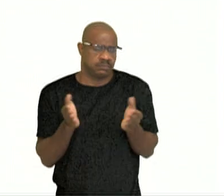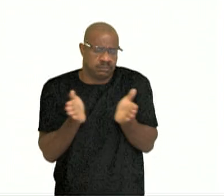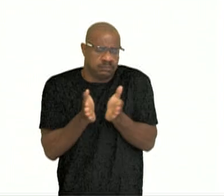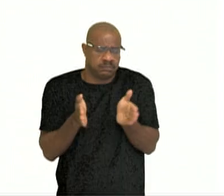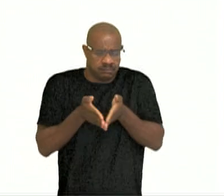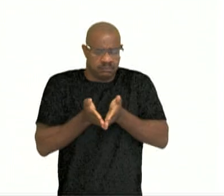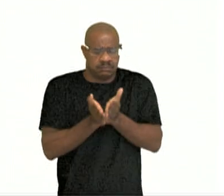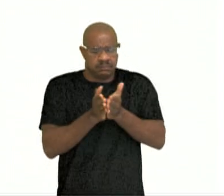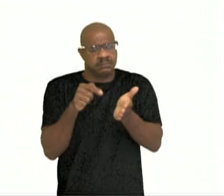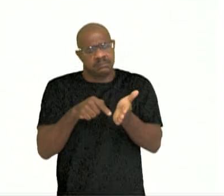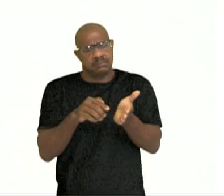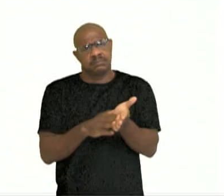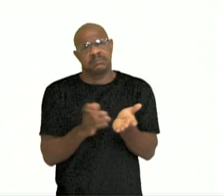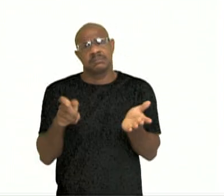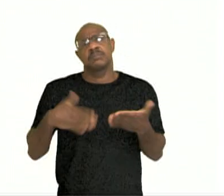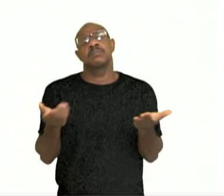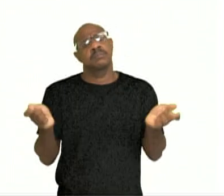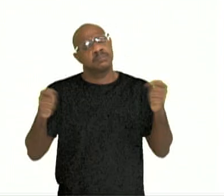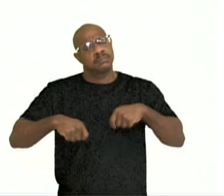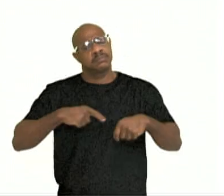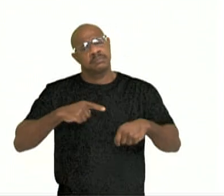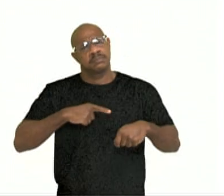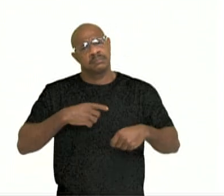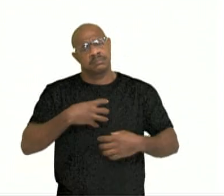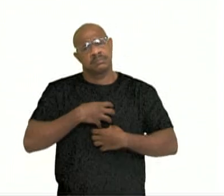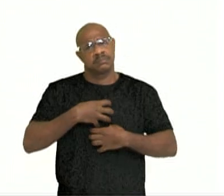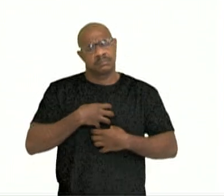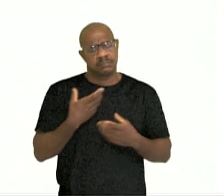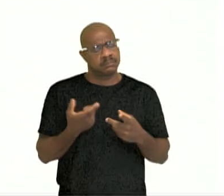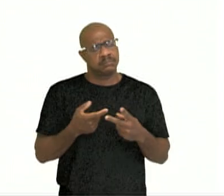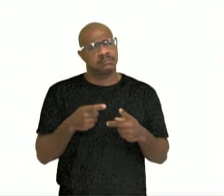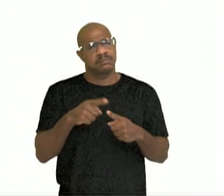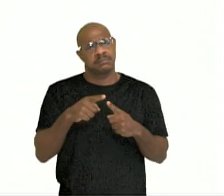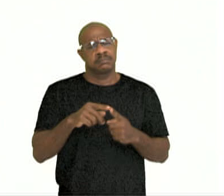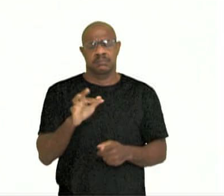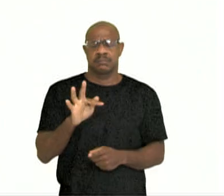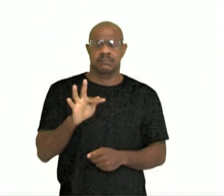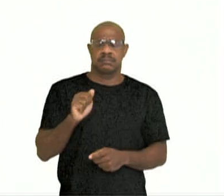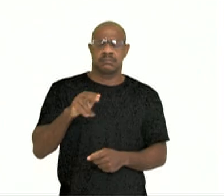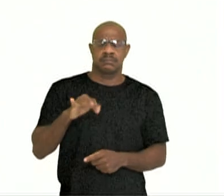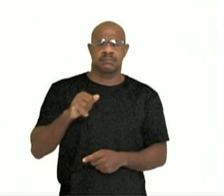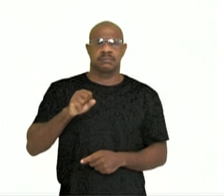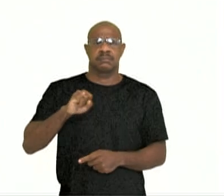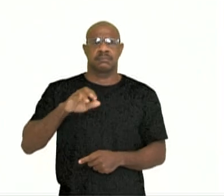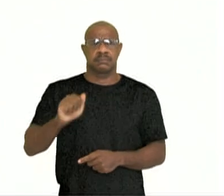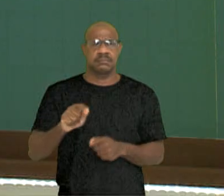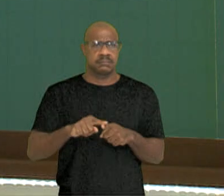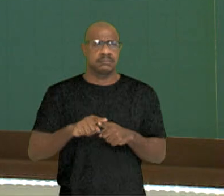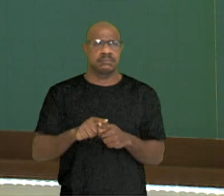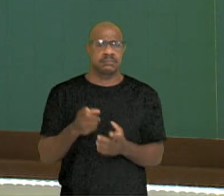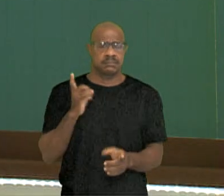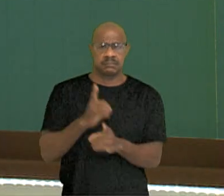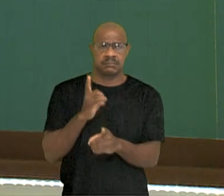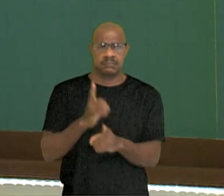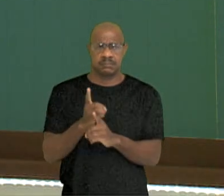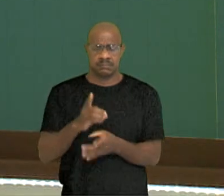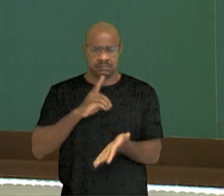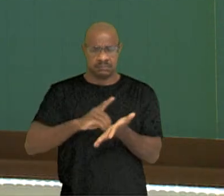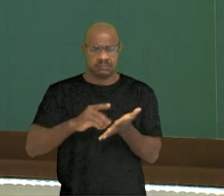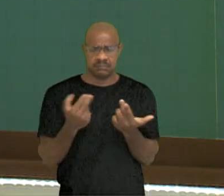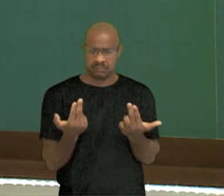esta barca. Qual a possibilidade do sentido da palavra fantasia? Será que é o mesmo sentido encontrado no